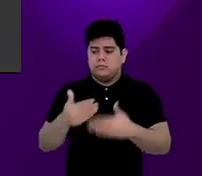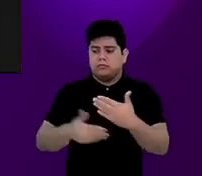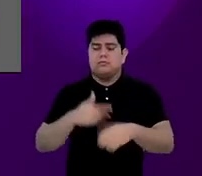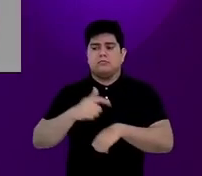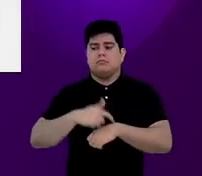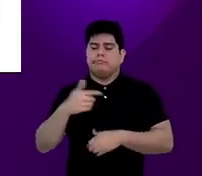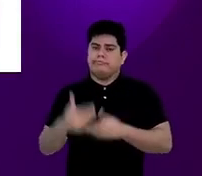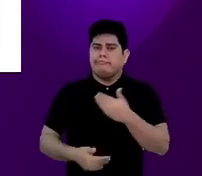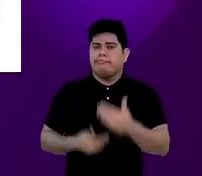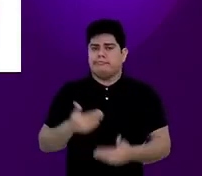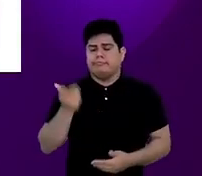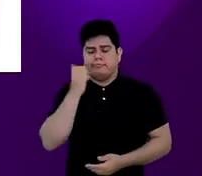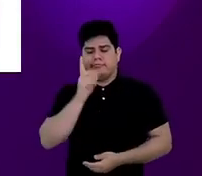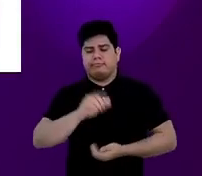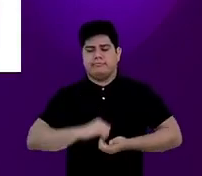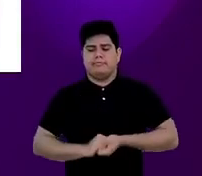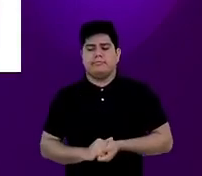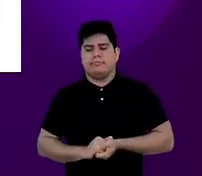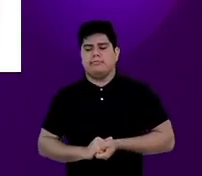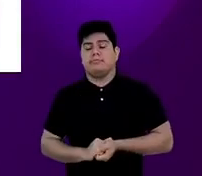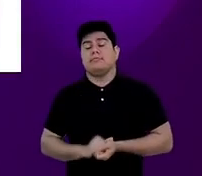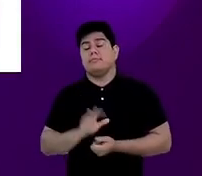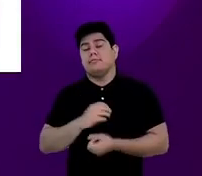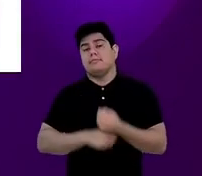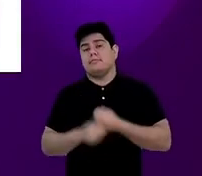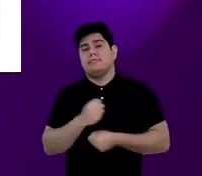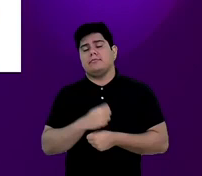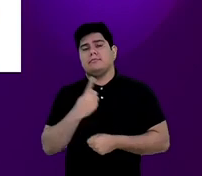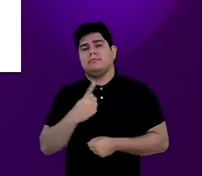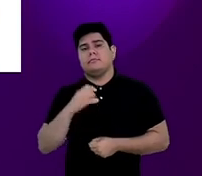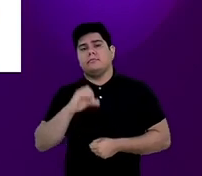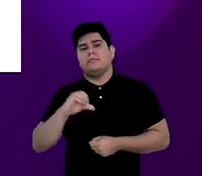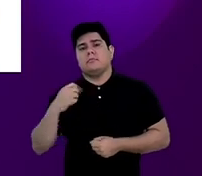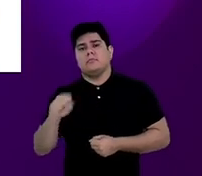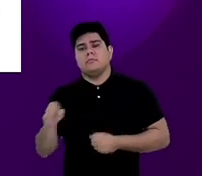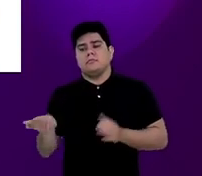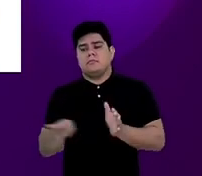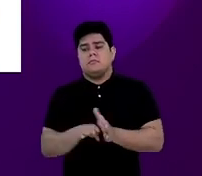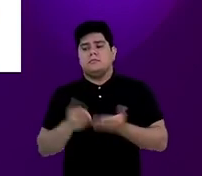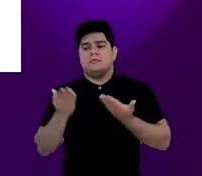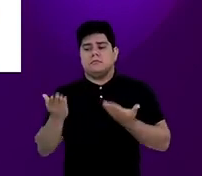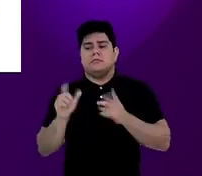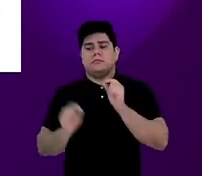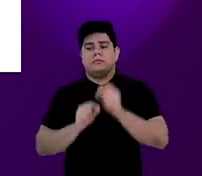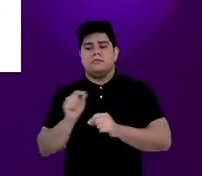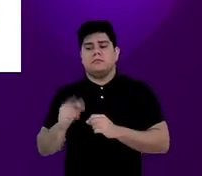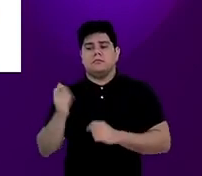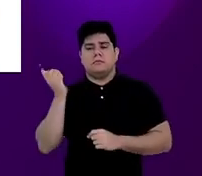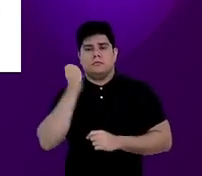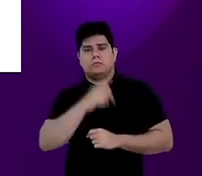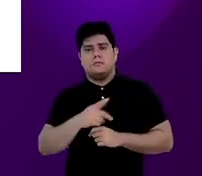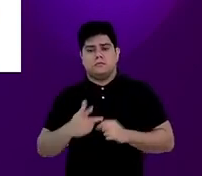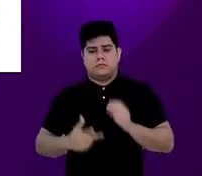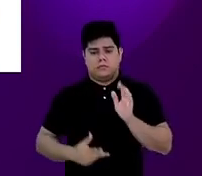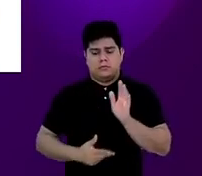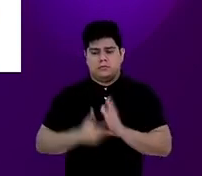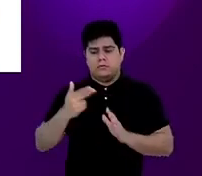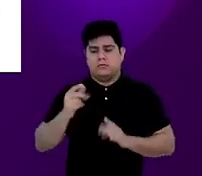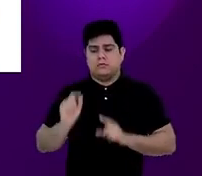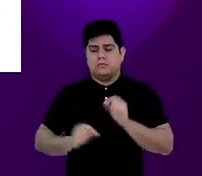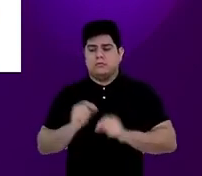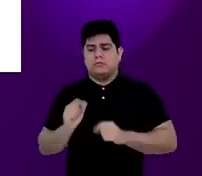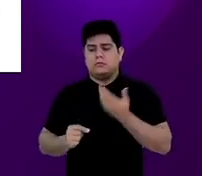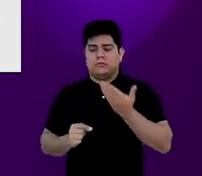tempo, de forma que, em 1998, nós chegamos ao que a gente tem hoje como estado da arte em cirurgia abdominal, que é o robô da